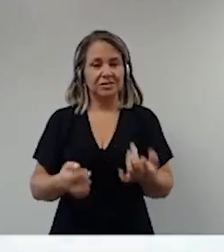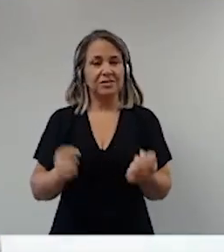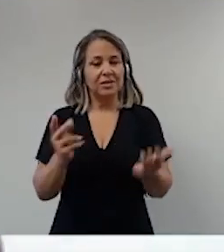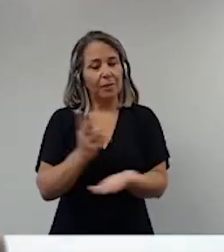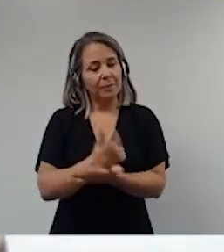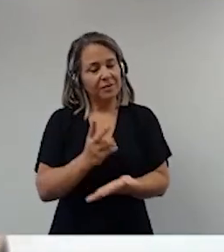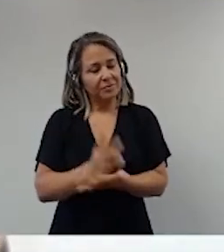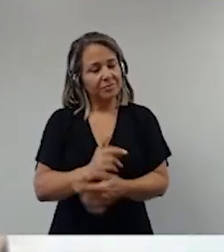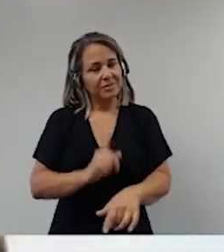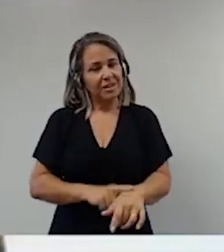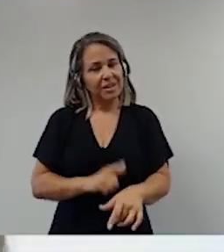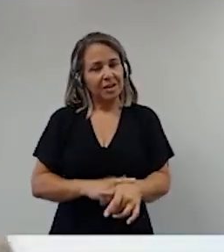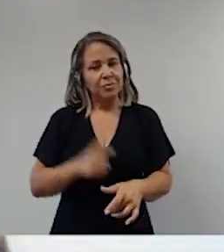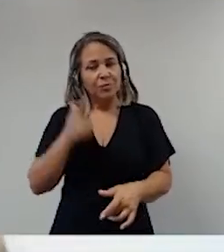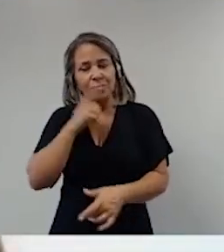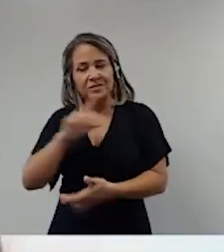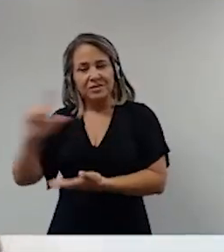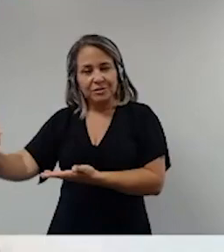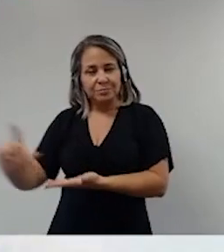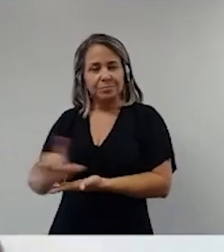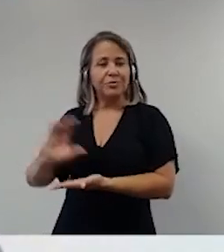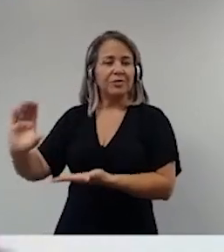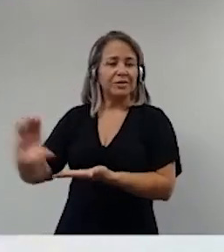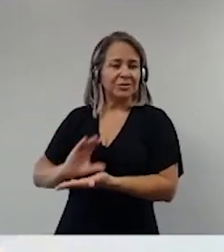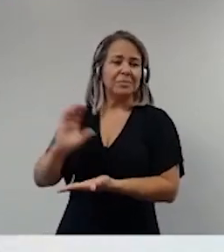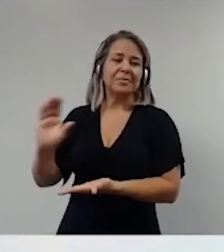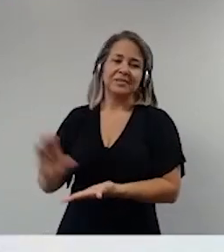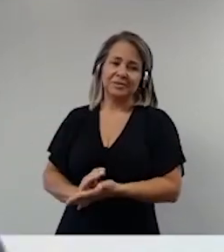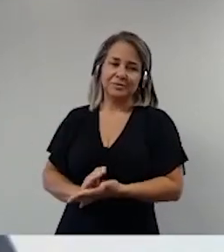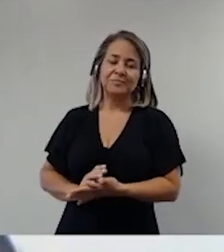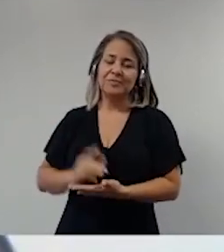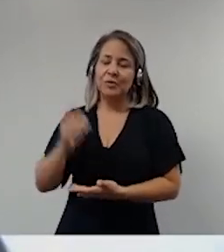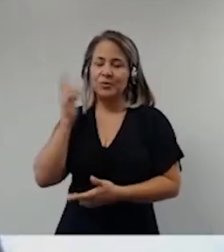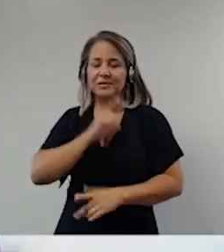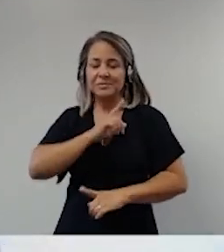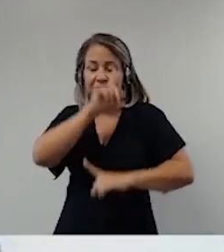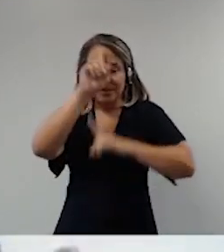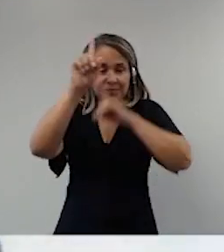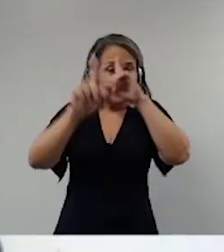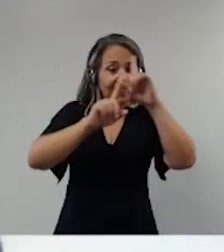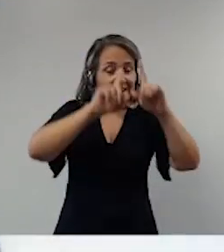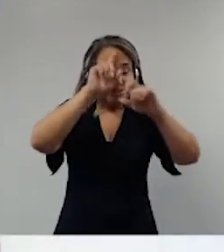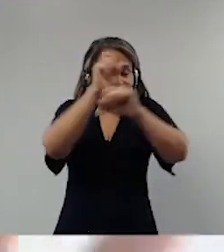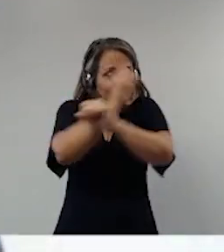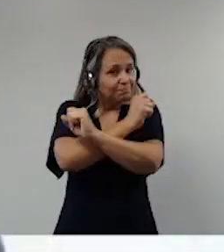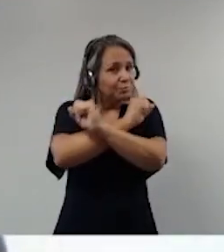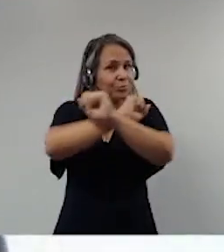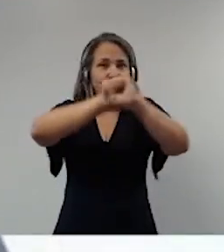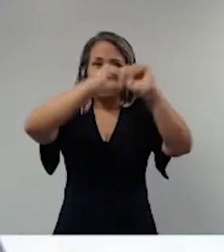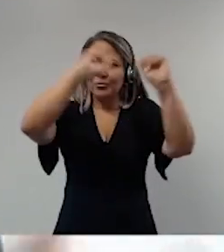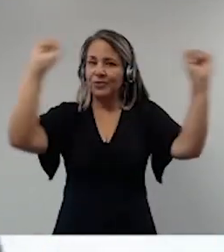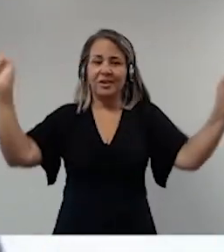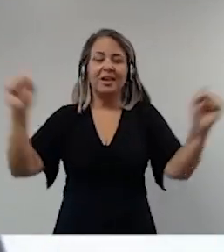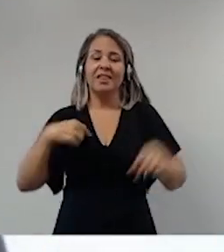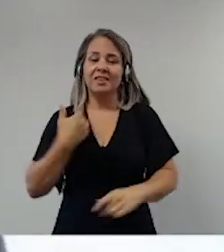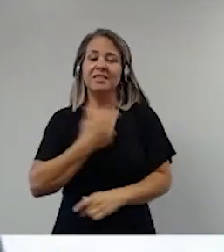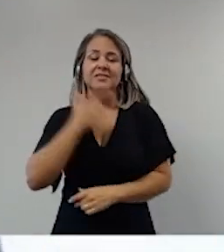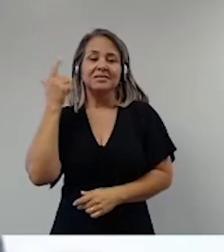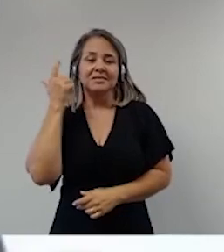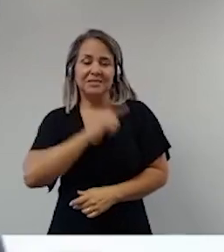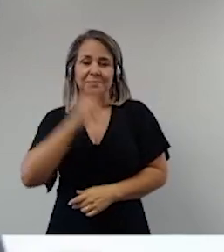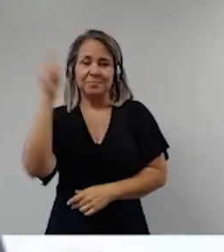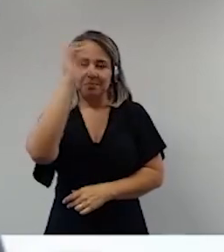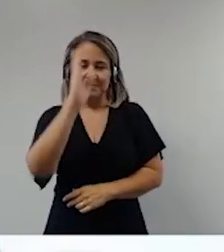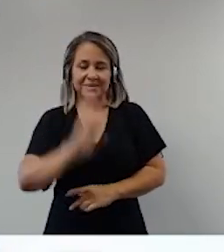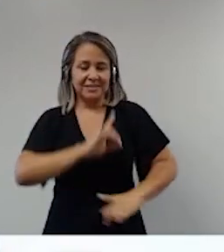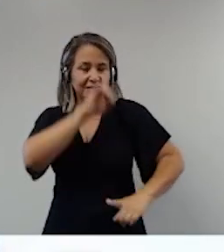tempo garantindo o faturamento da empresa. Então, uma reinvenção assim inacreditável. Eu falo que é o brasileiro se reinventando a